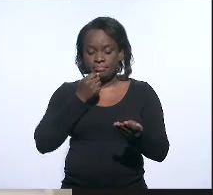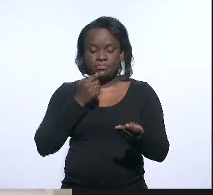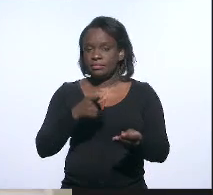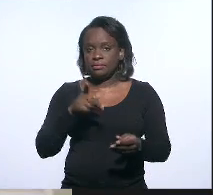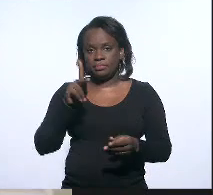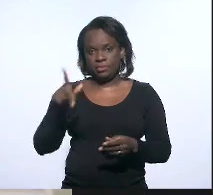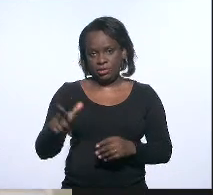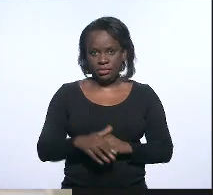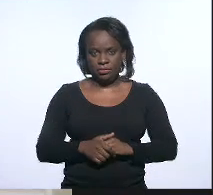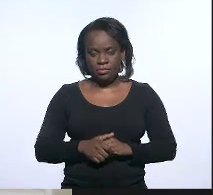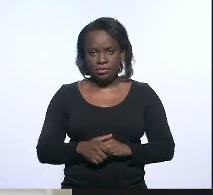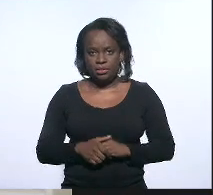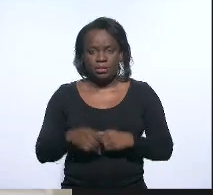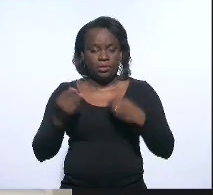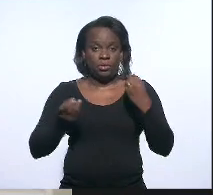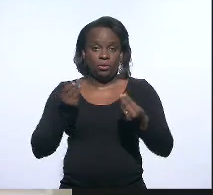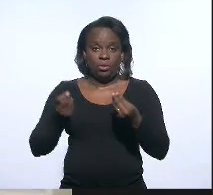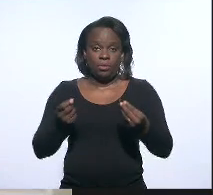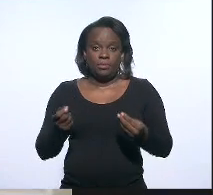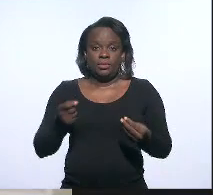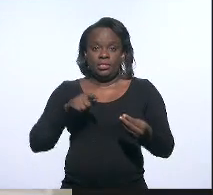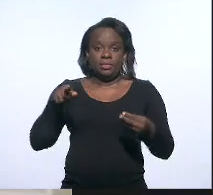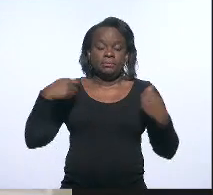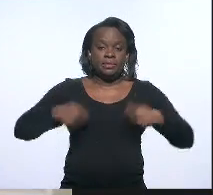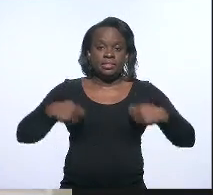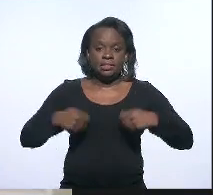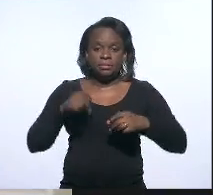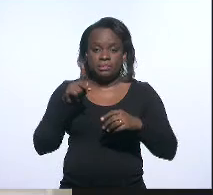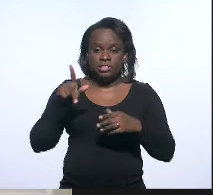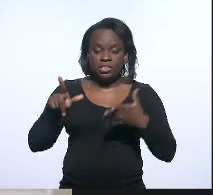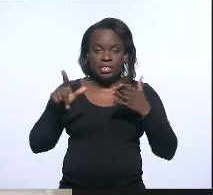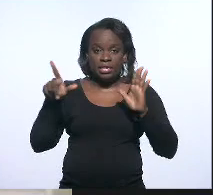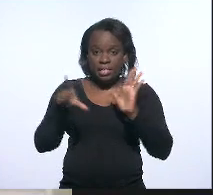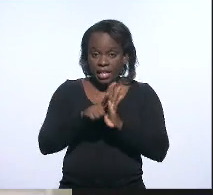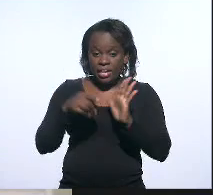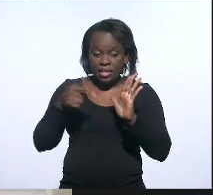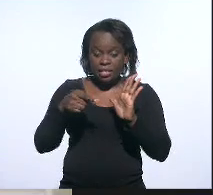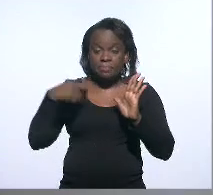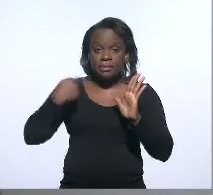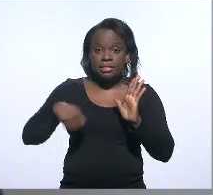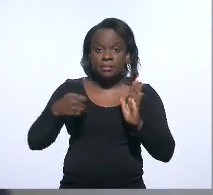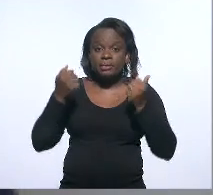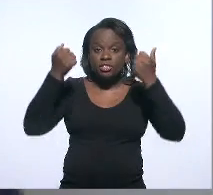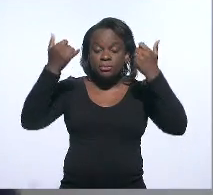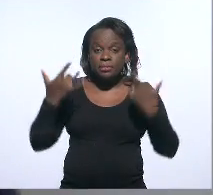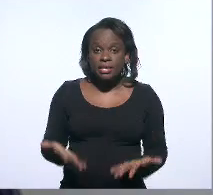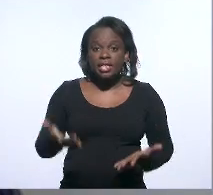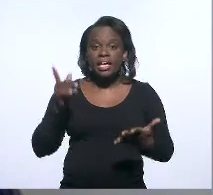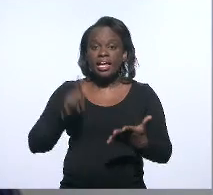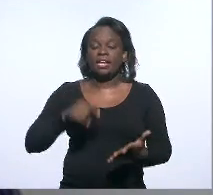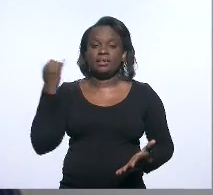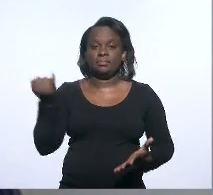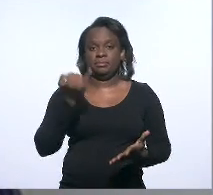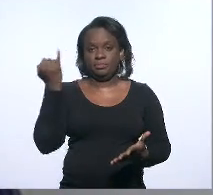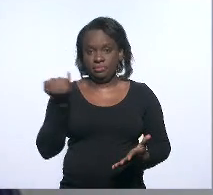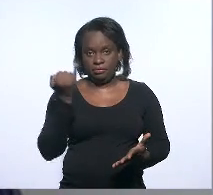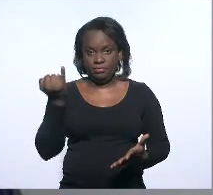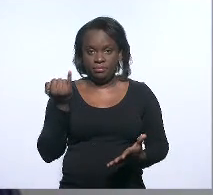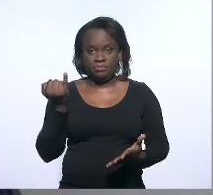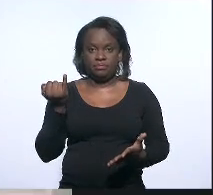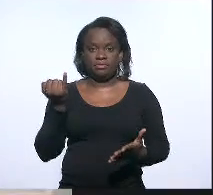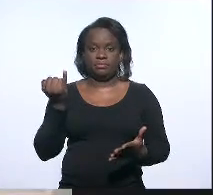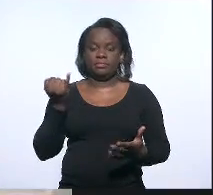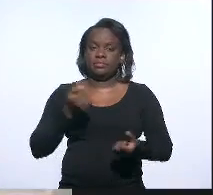desse projeto, né? Como a gente precisa de um projeto de lei para ter que dizer que é essencial